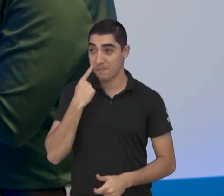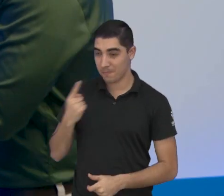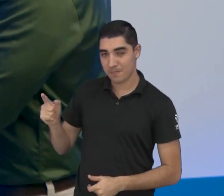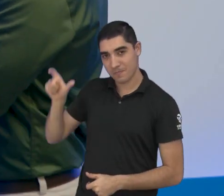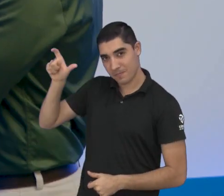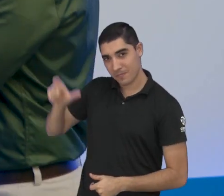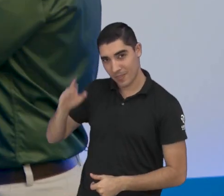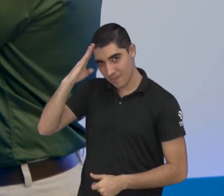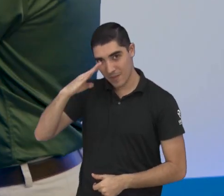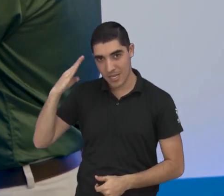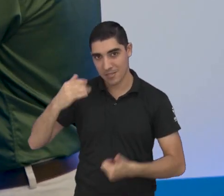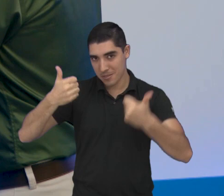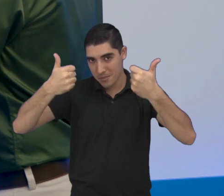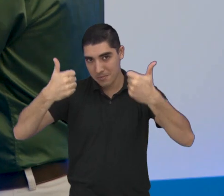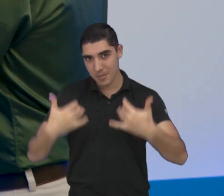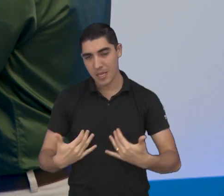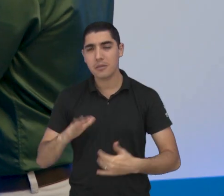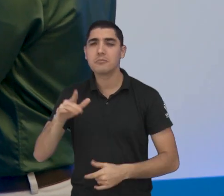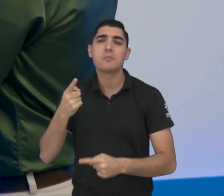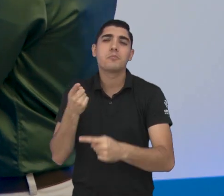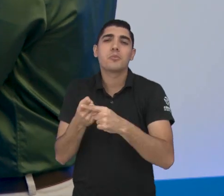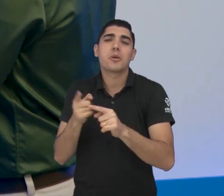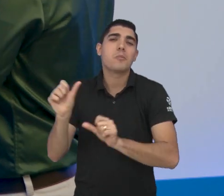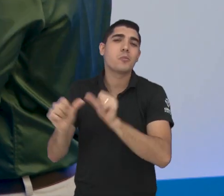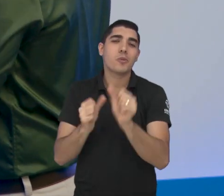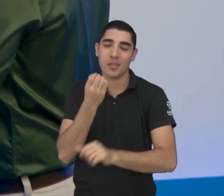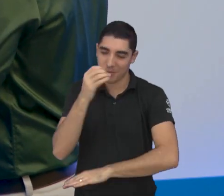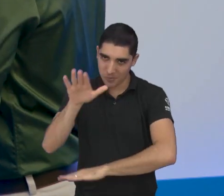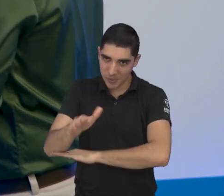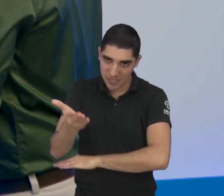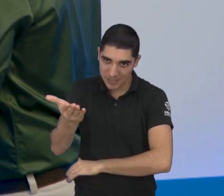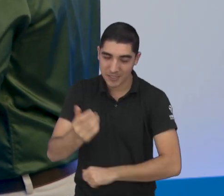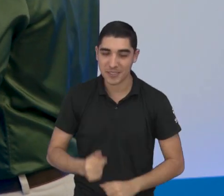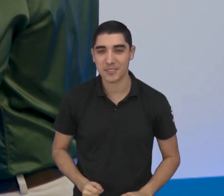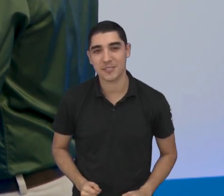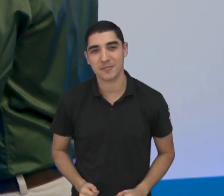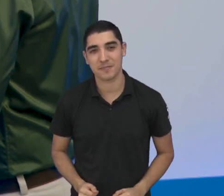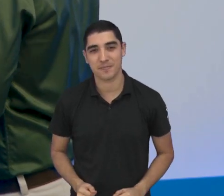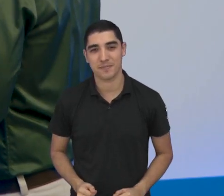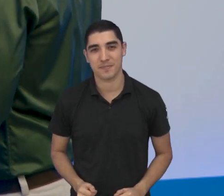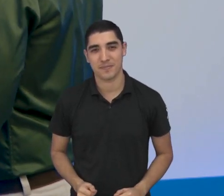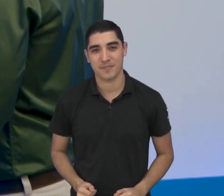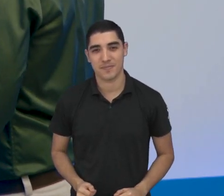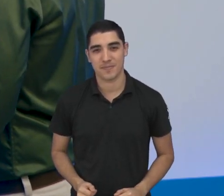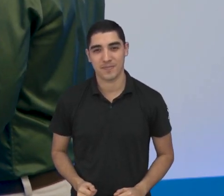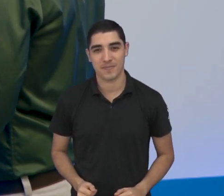repórter Francine Padilha. Francine, explica pra gente essa mudança. Boa tarde.